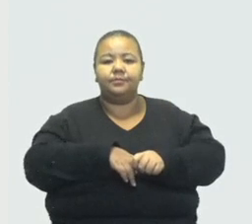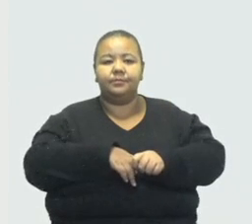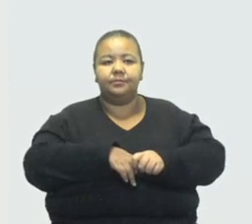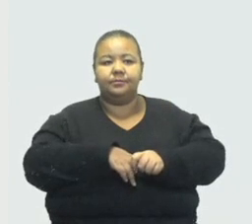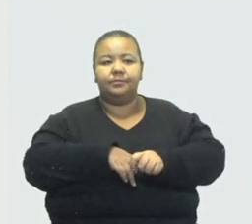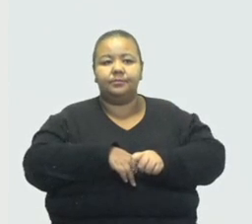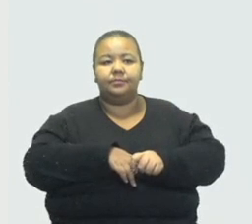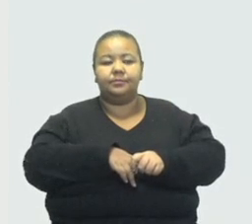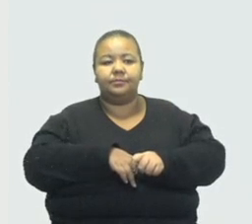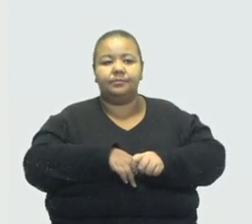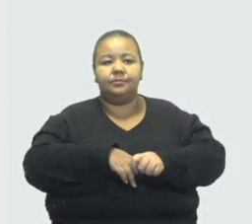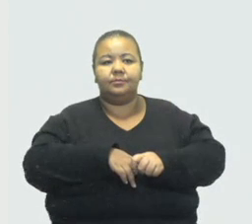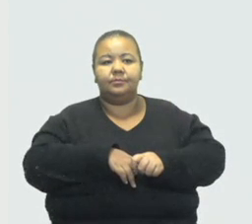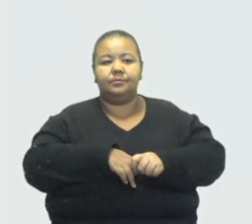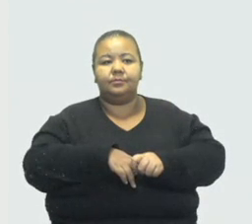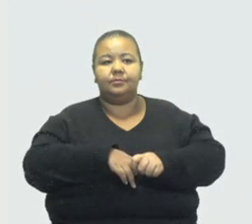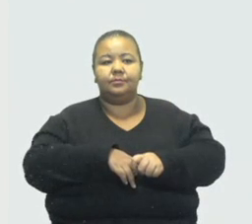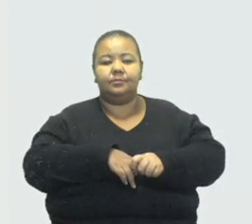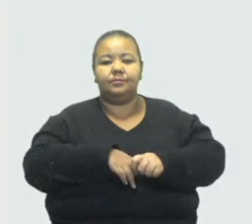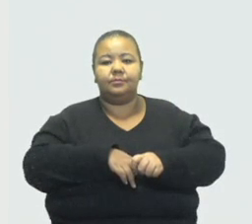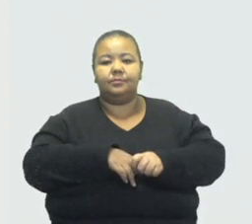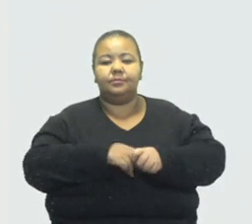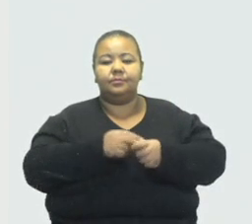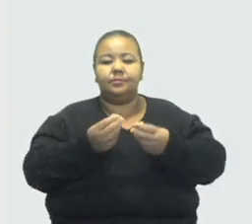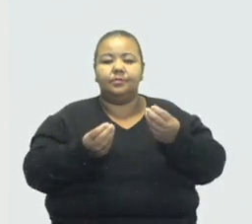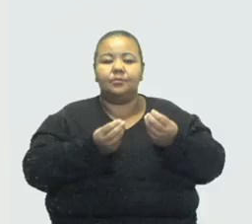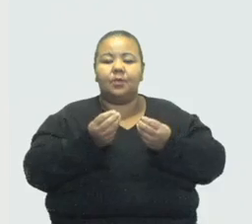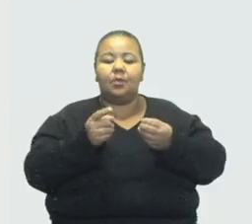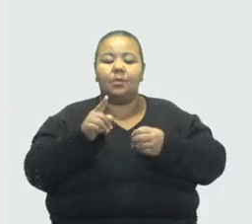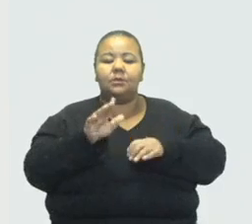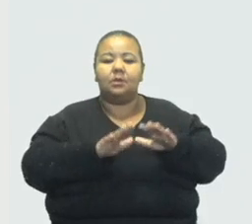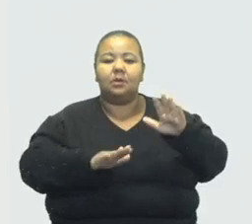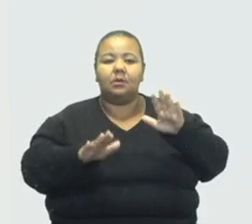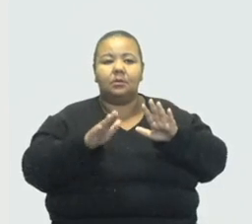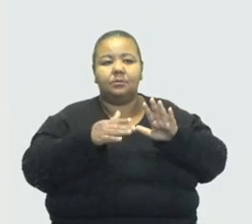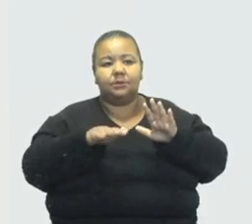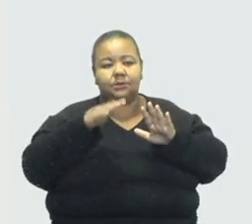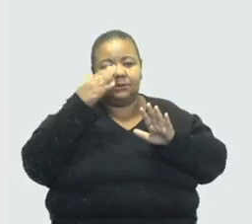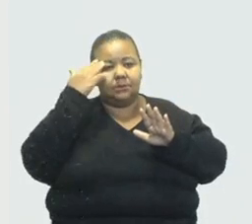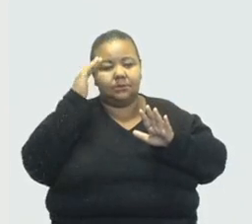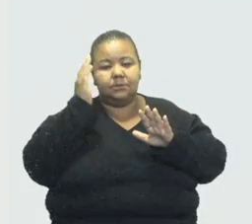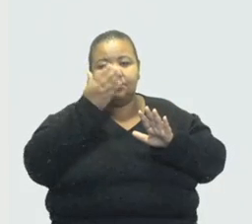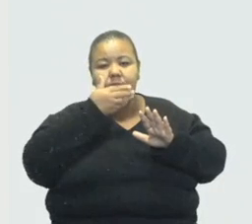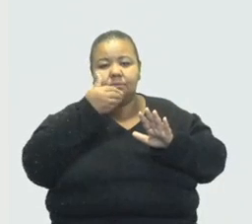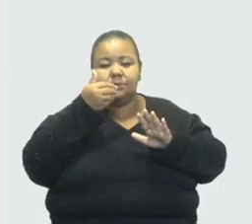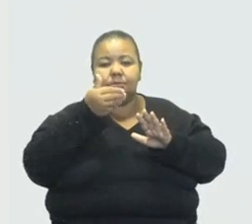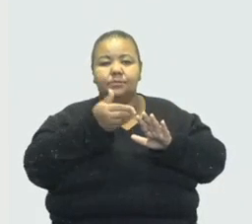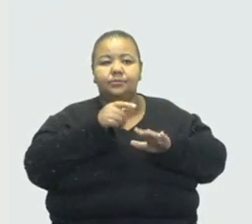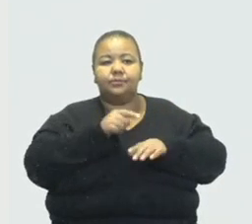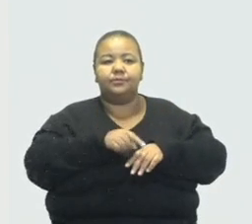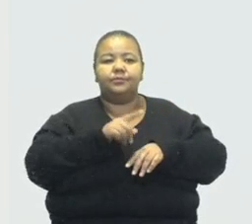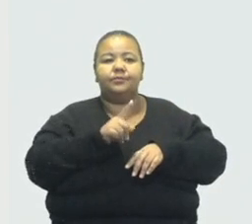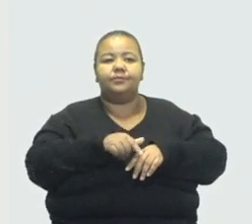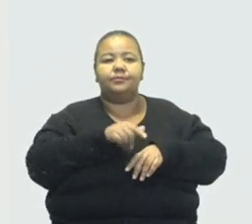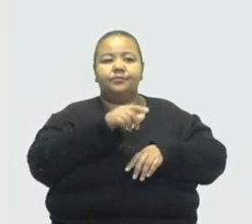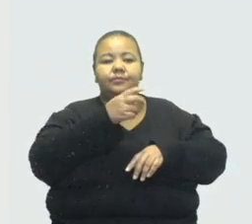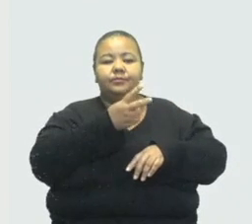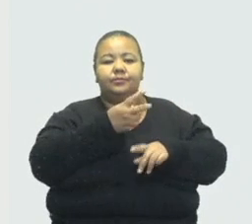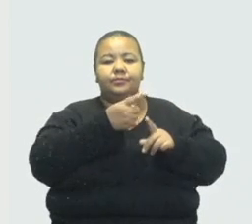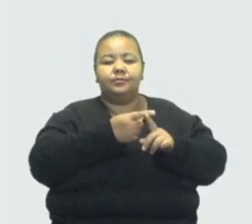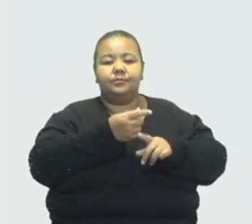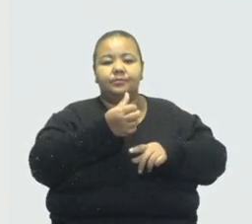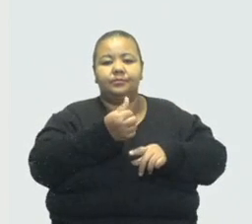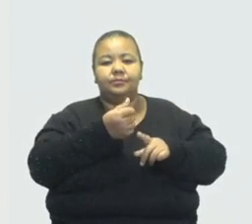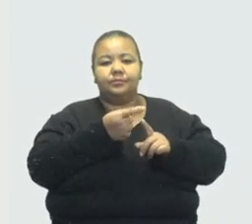24. Veja só os elementos organizados aqui, para a gente entender melhor a situação. Como eu falei, ó, 2 vezes 6